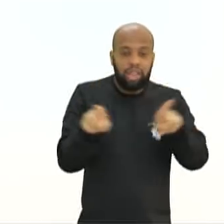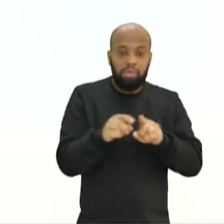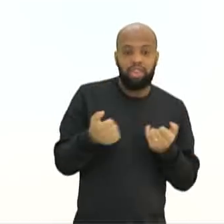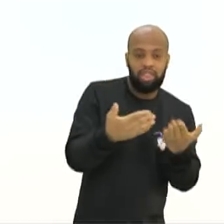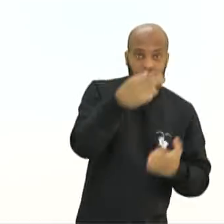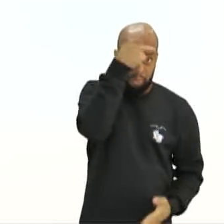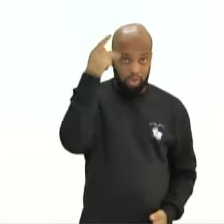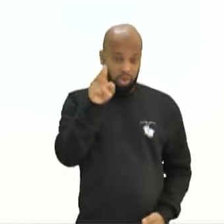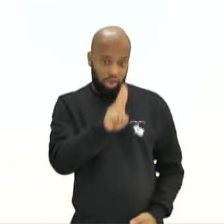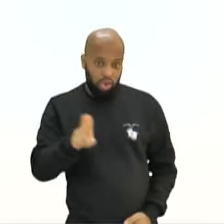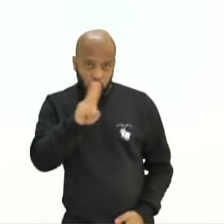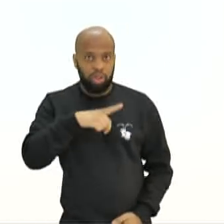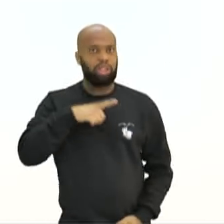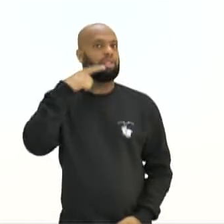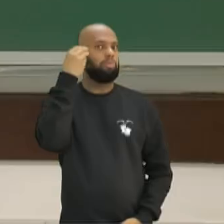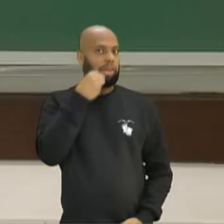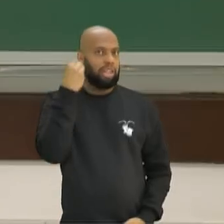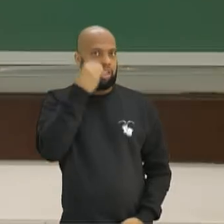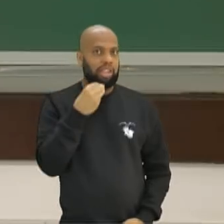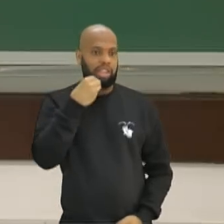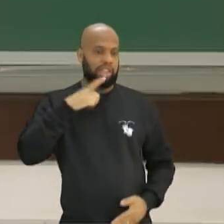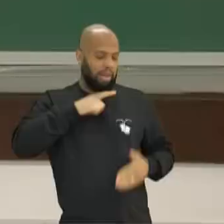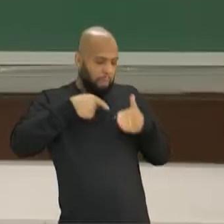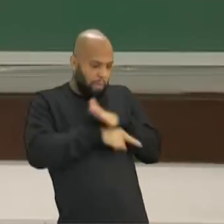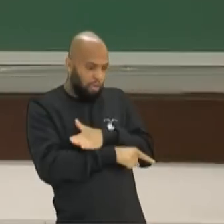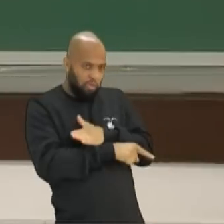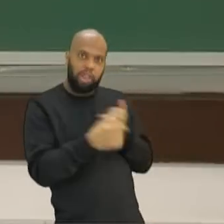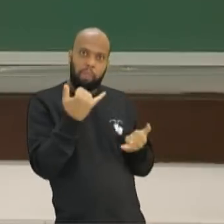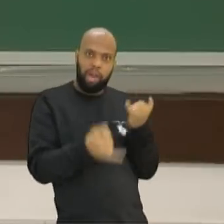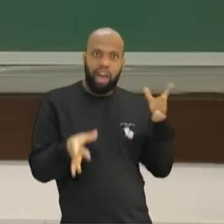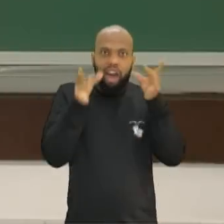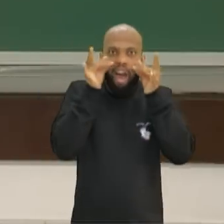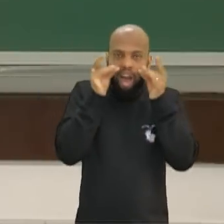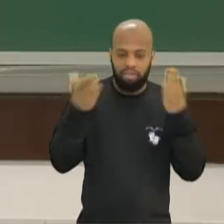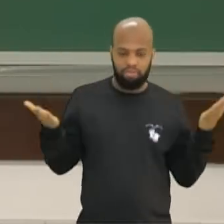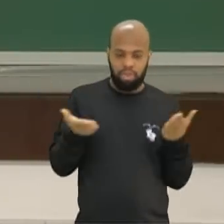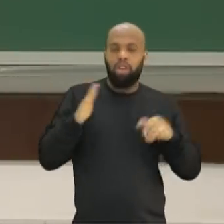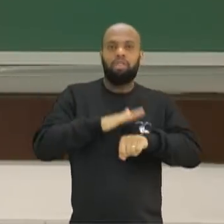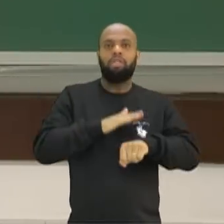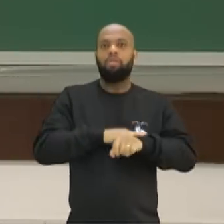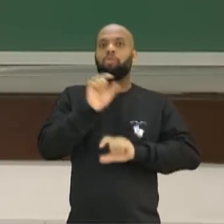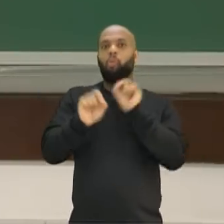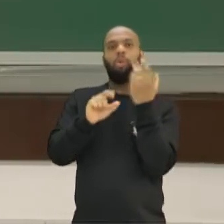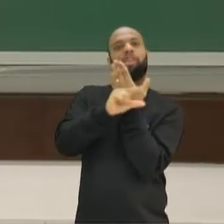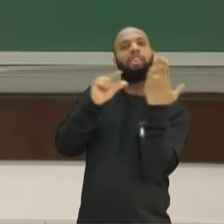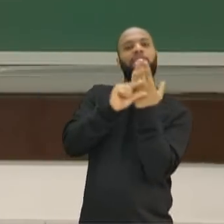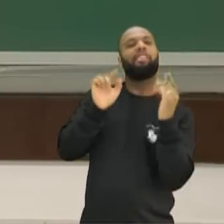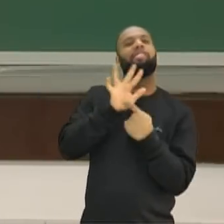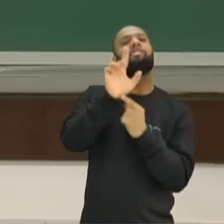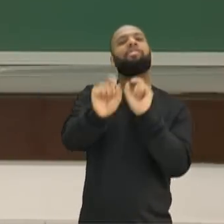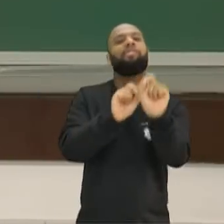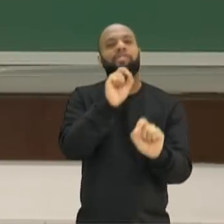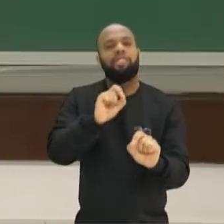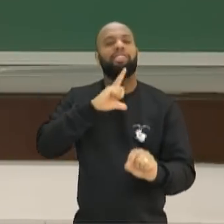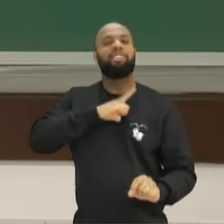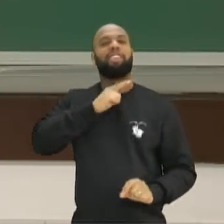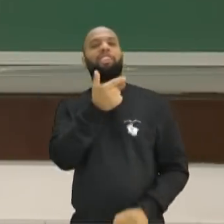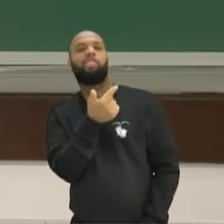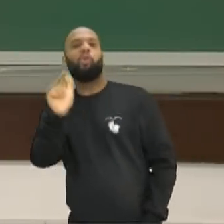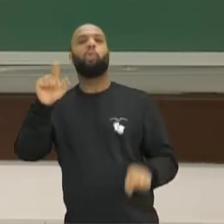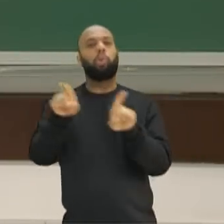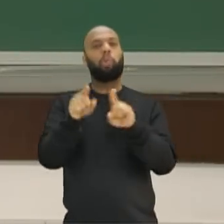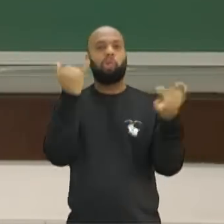uma experiência bastante imersiva. Neste momento, o que o autor faz? Ele traz já uma